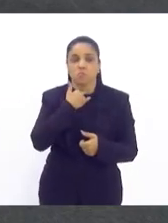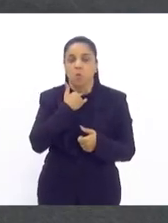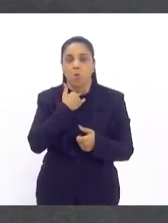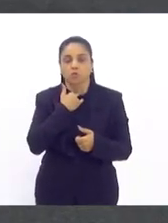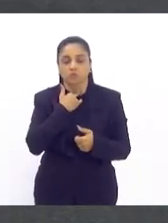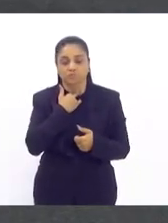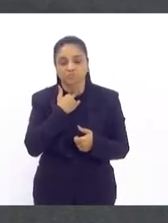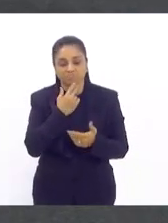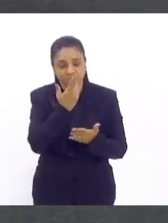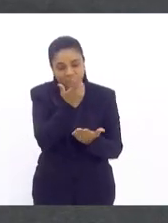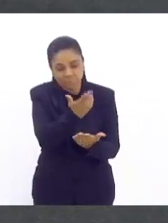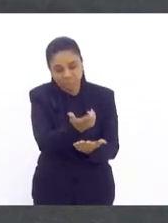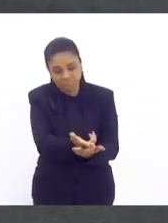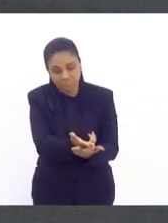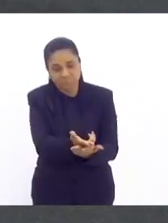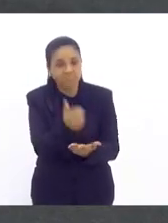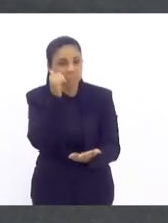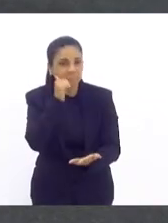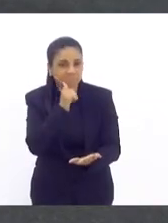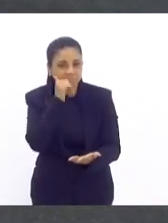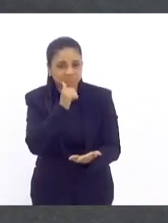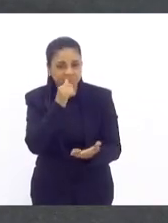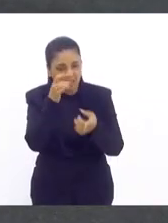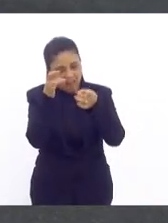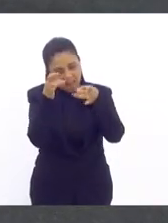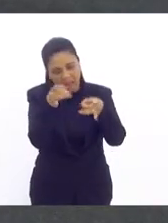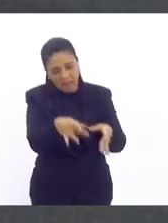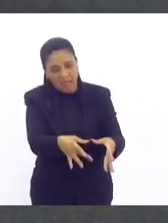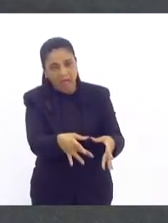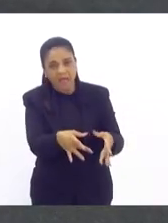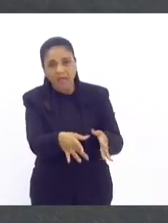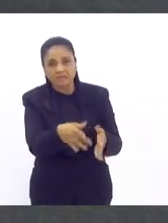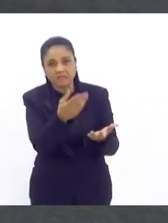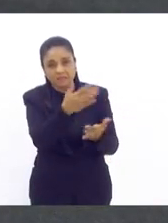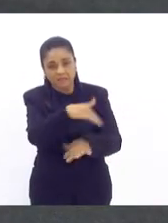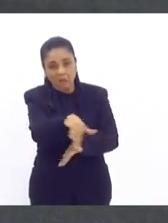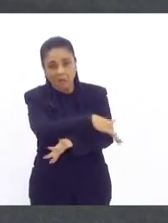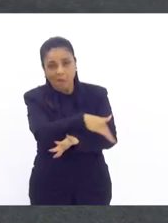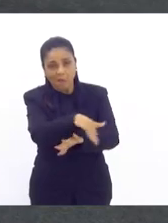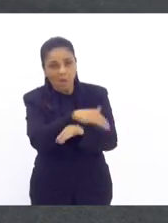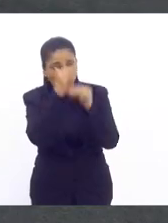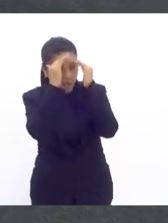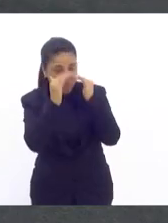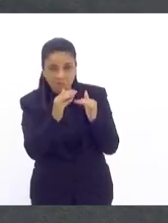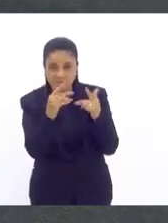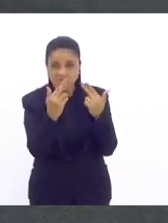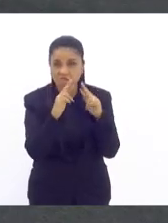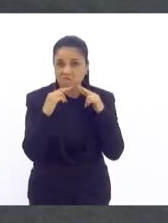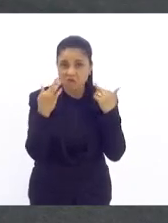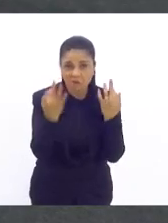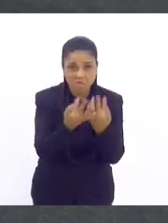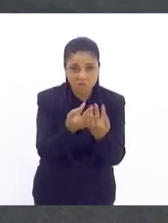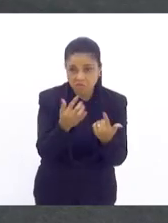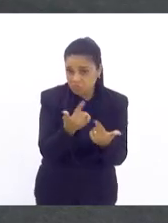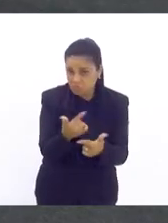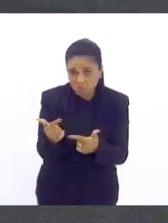esquecida morta com cadáver na rua um desrespeito as famílias isso acontecer meio dia e 45 e